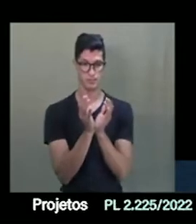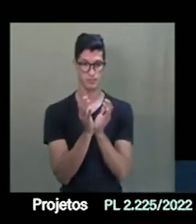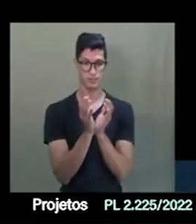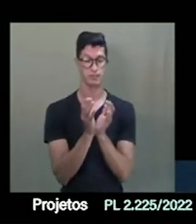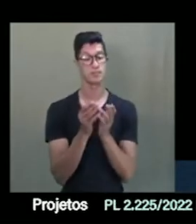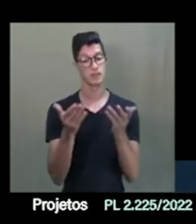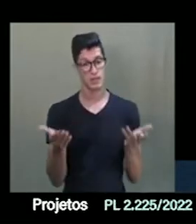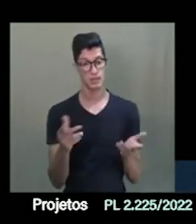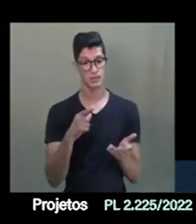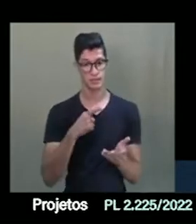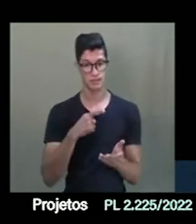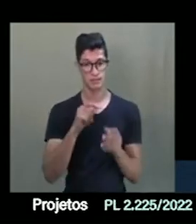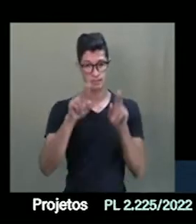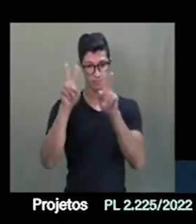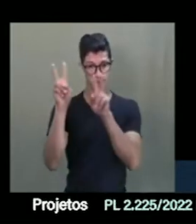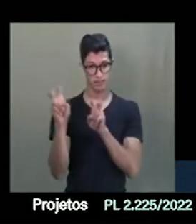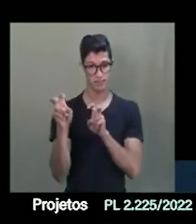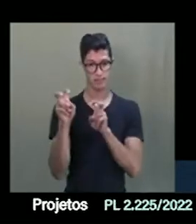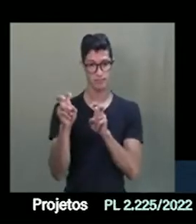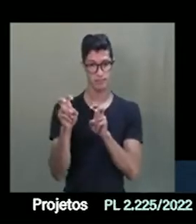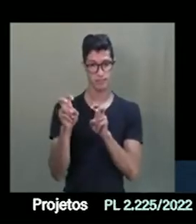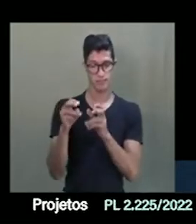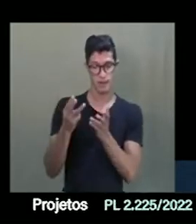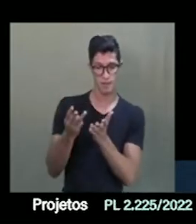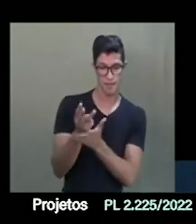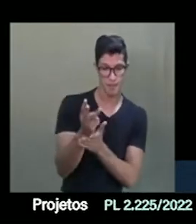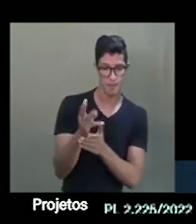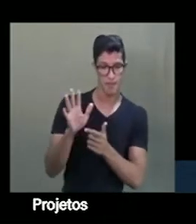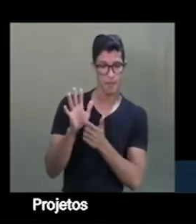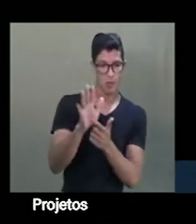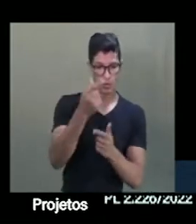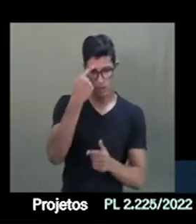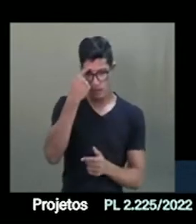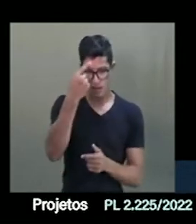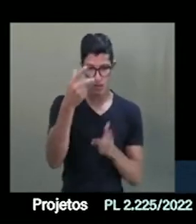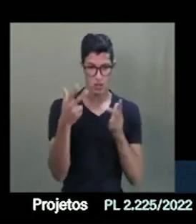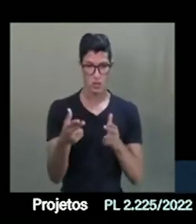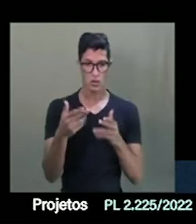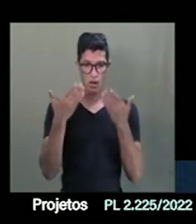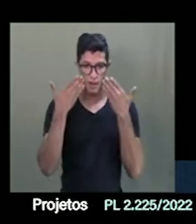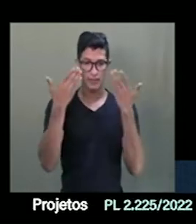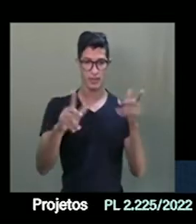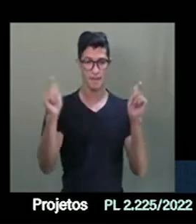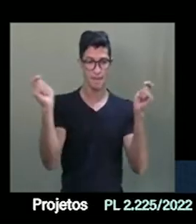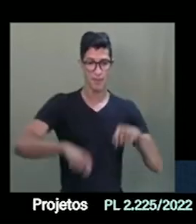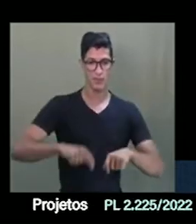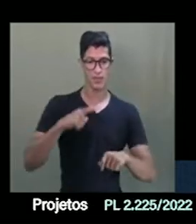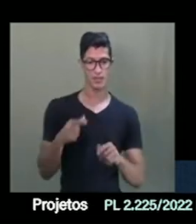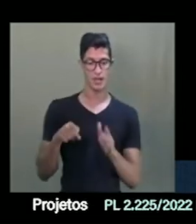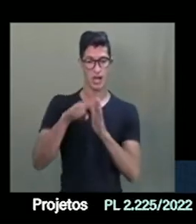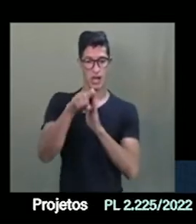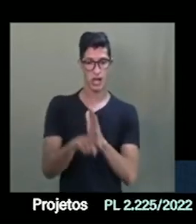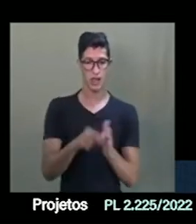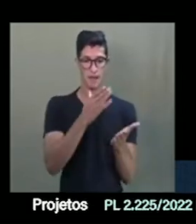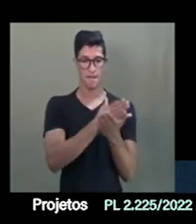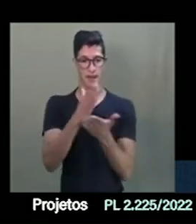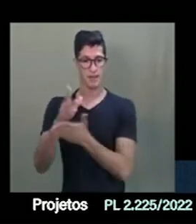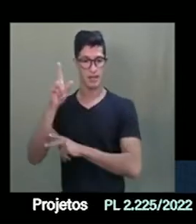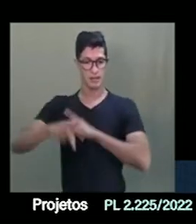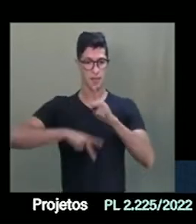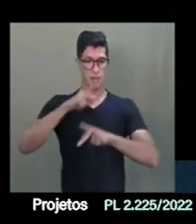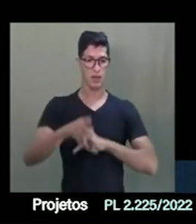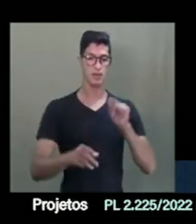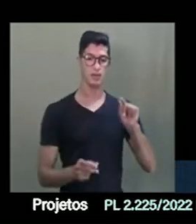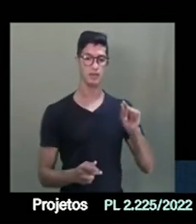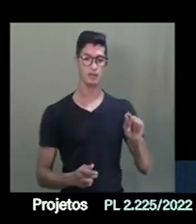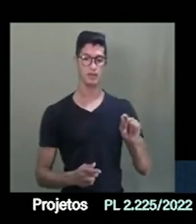E ainda, aspas, tais mensagens demonstram a intenção, bem como apresentam a potencialidade de instigar uma parcela da população